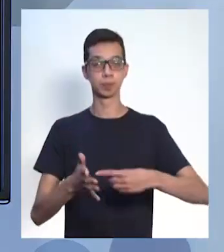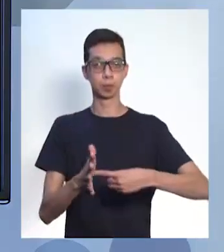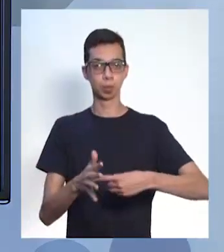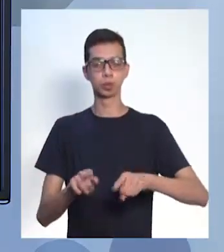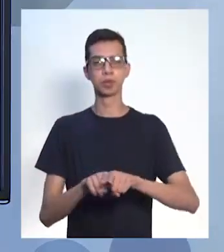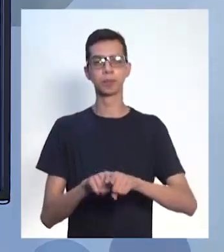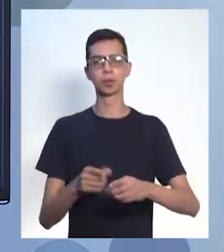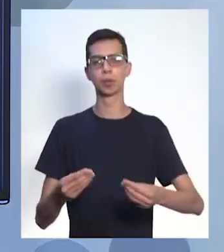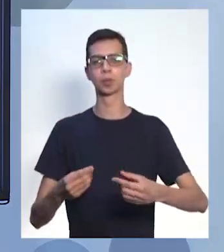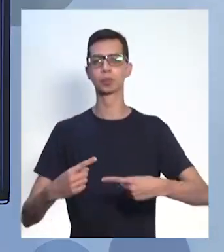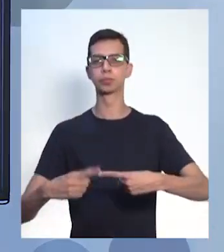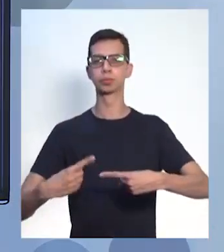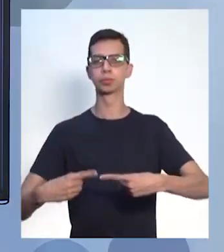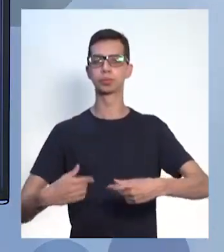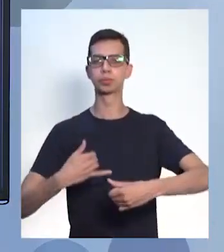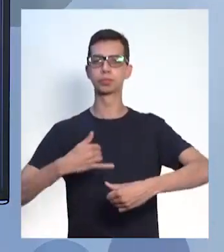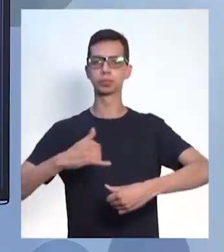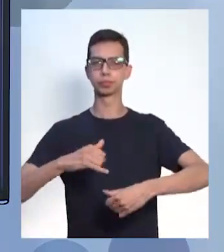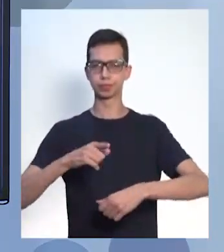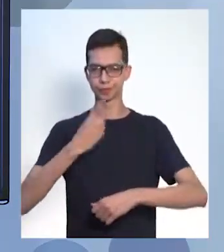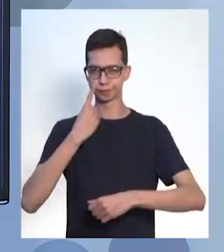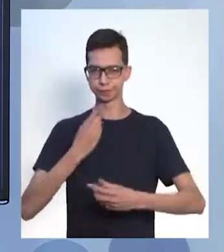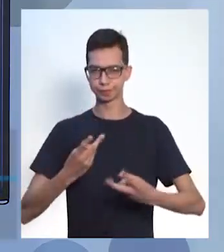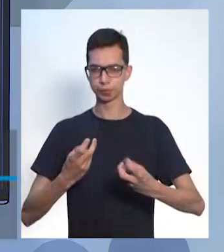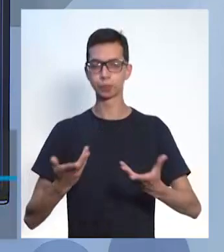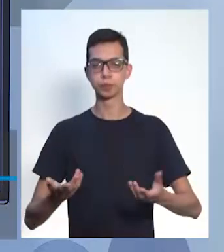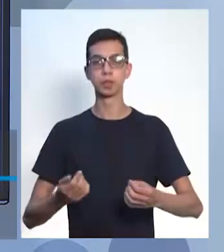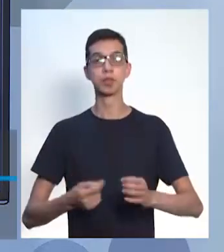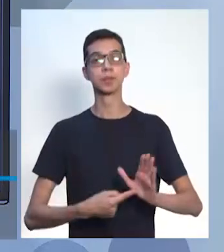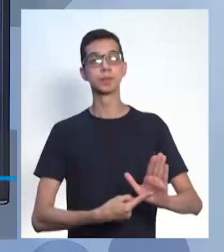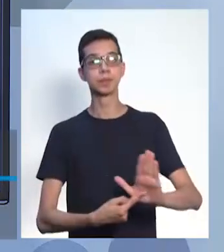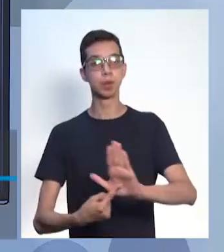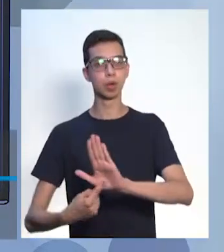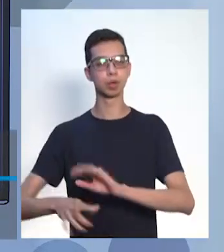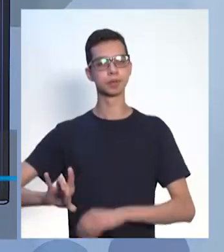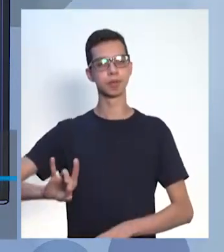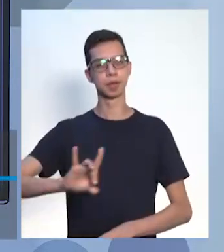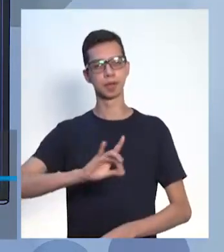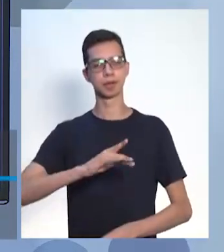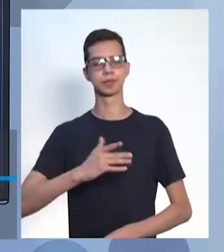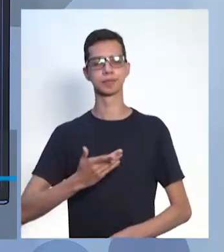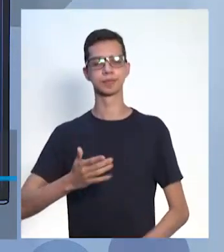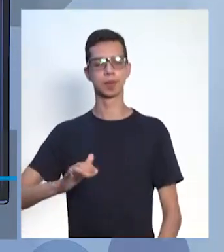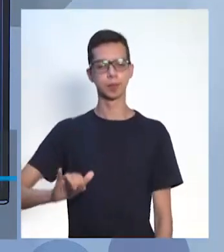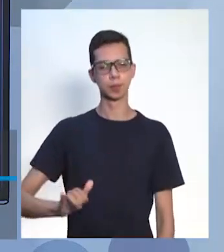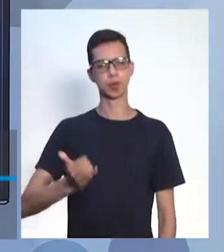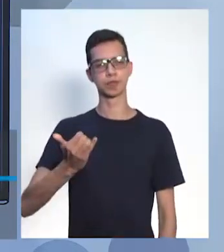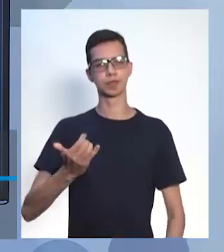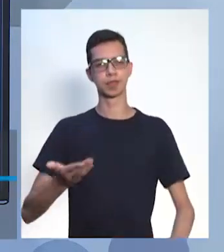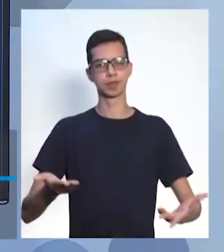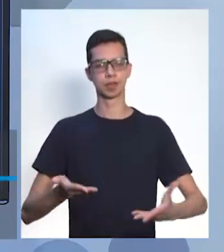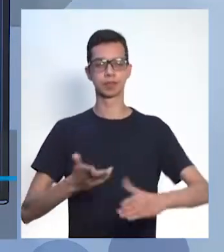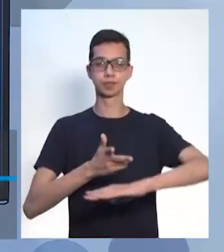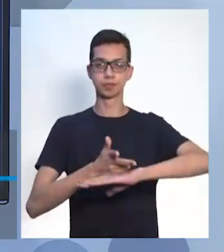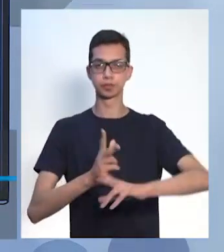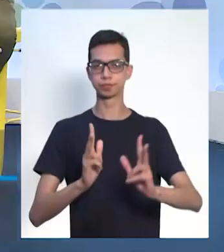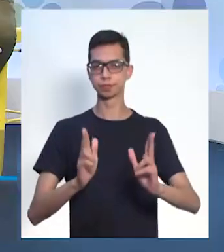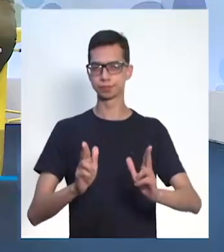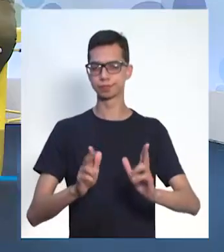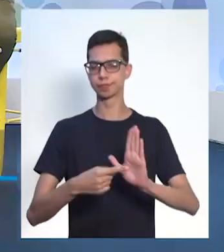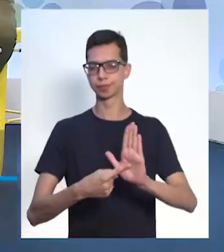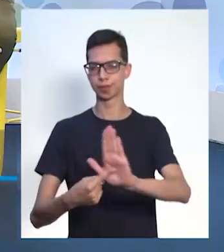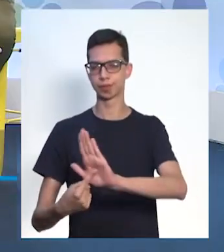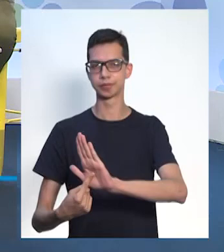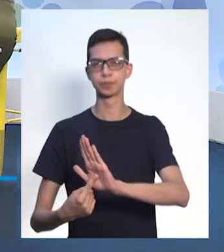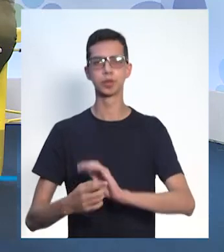tudo aqui, ao vivo, com os nossos estudantes, né? Foi muito legal. A gente reaproveitou aí esse trecho do vídeo aí, né? Muito bom, isso, né?